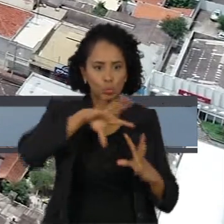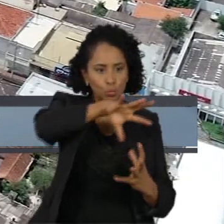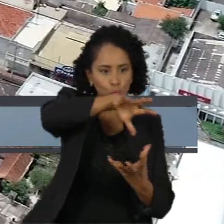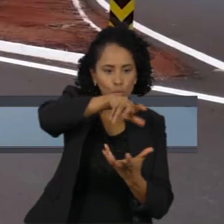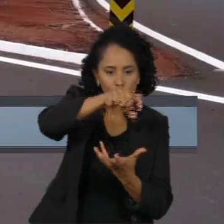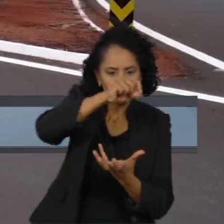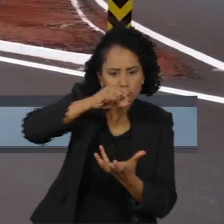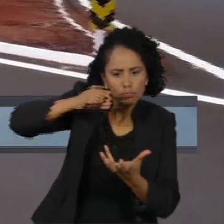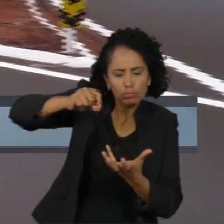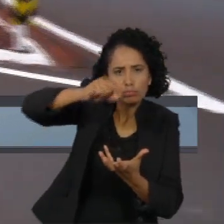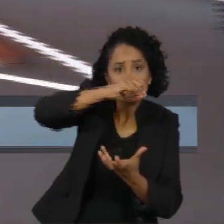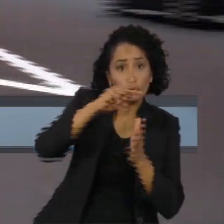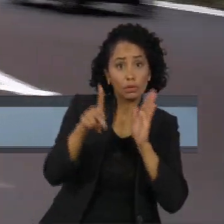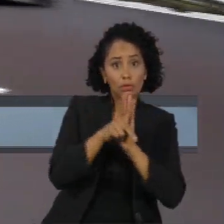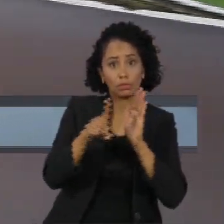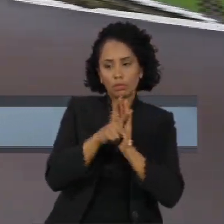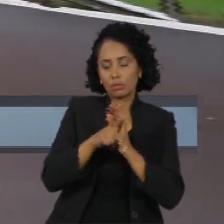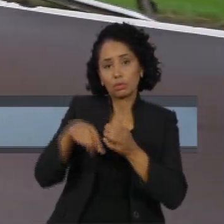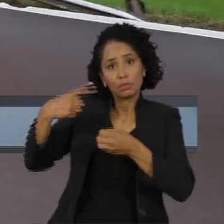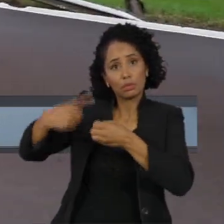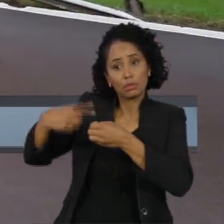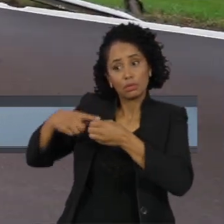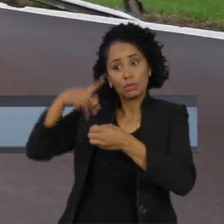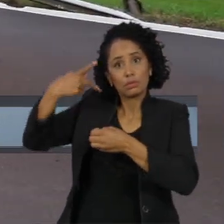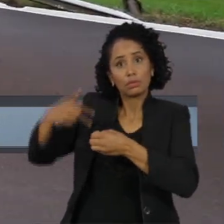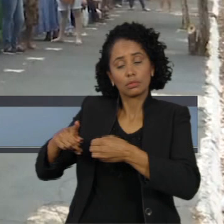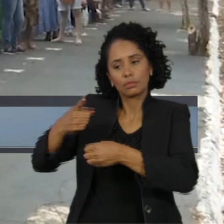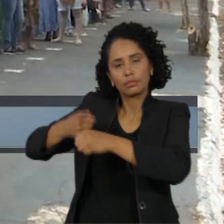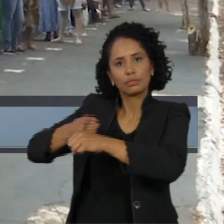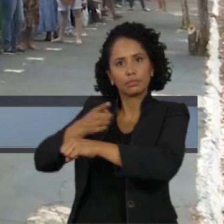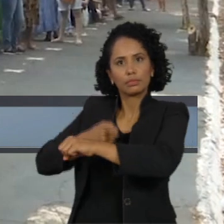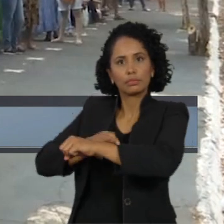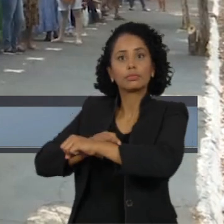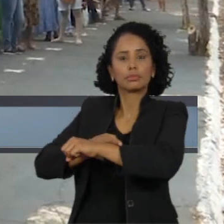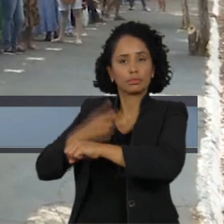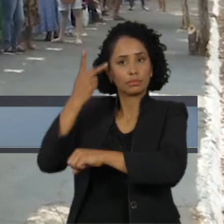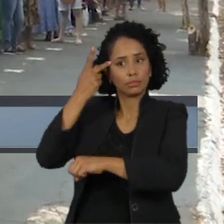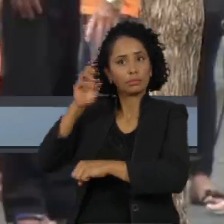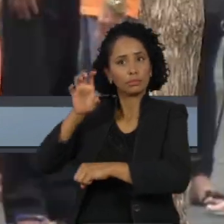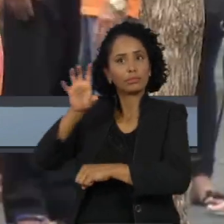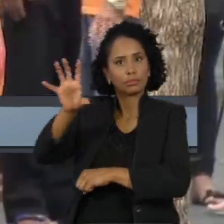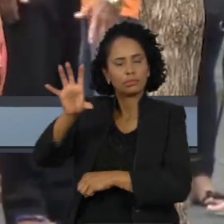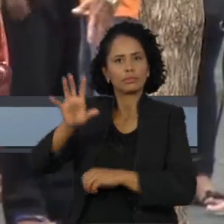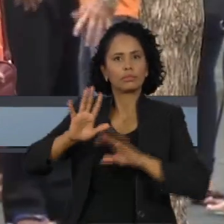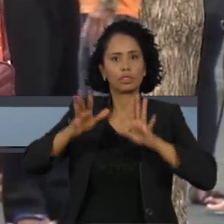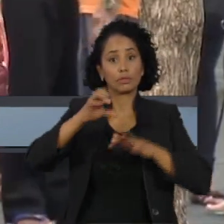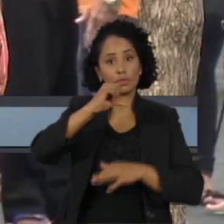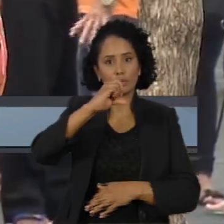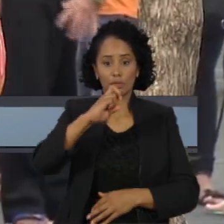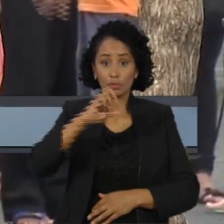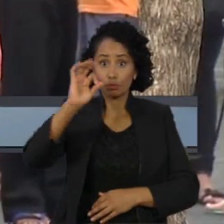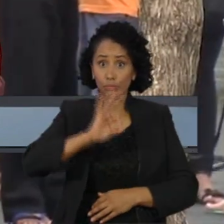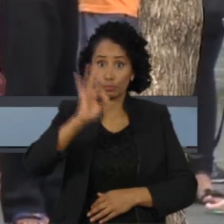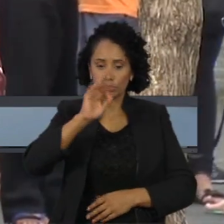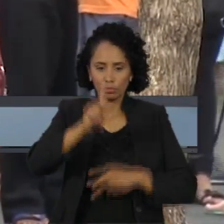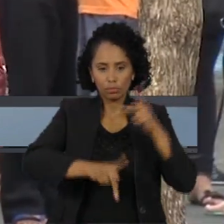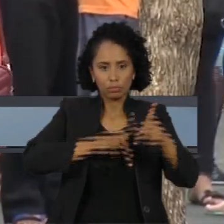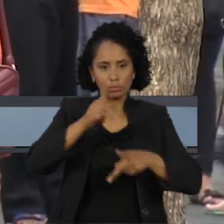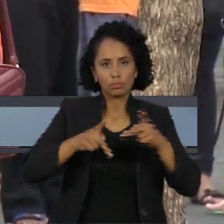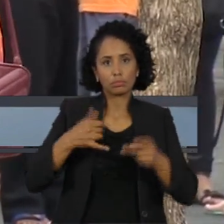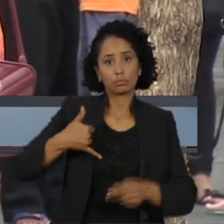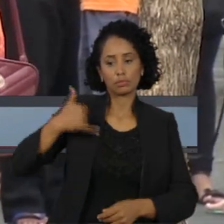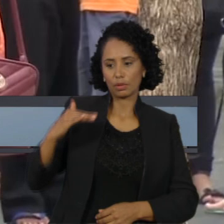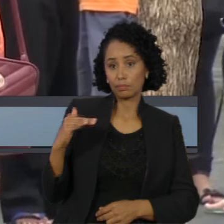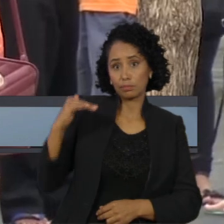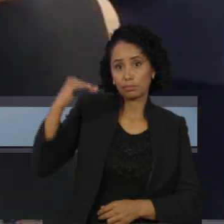de Serrana, aqui no interior do estado de São Paulo. Com 95% da população adulta vacinada